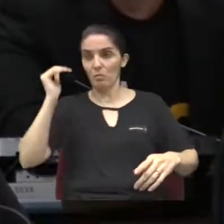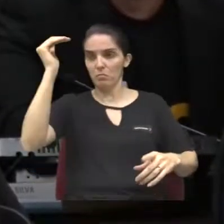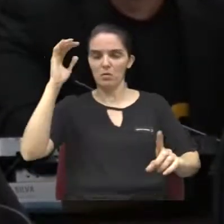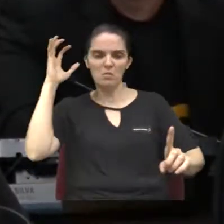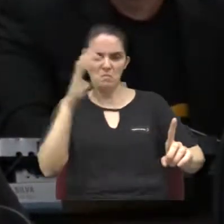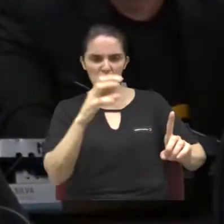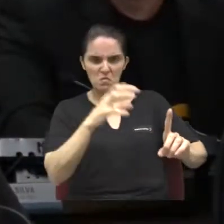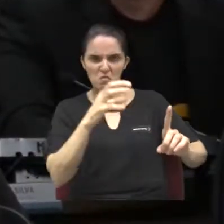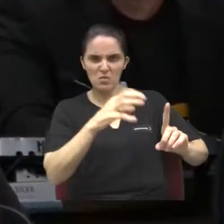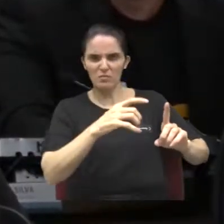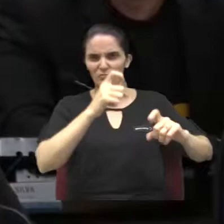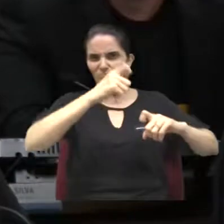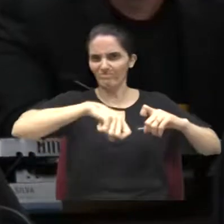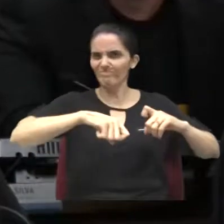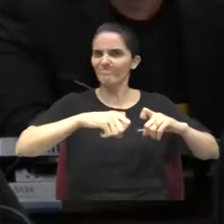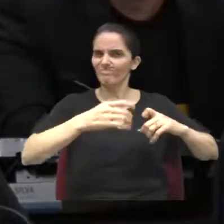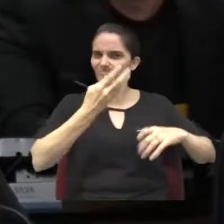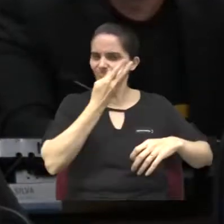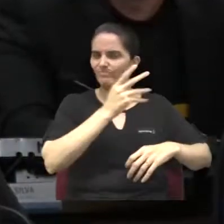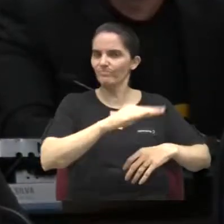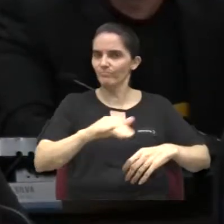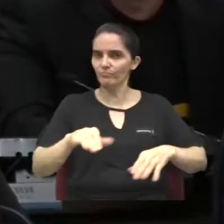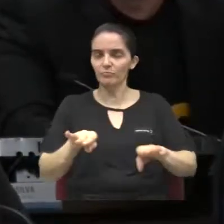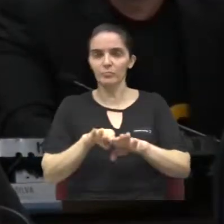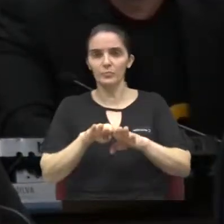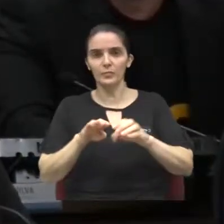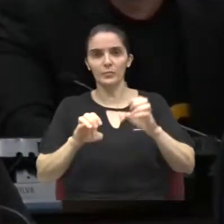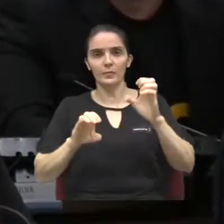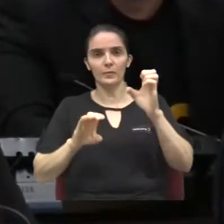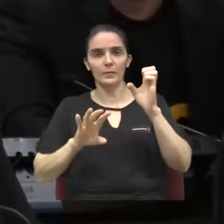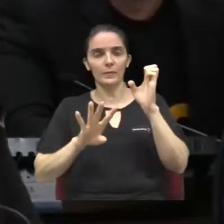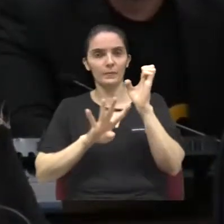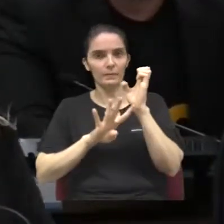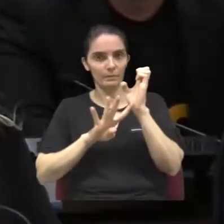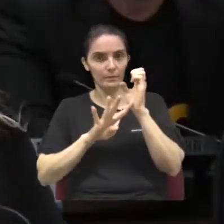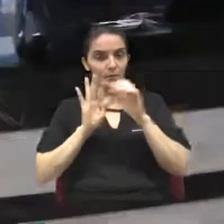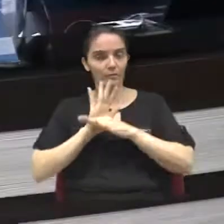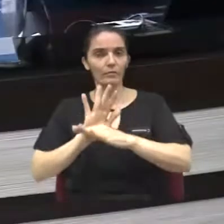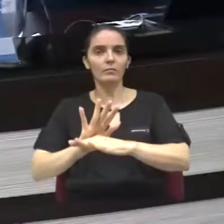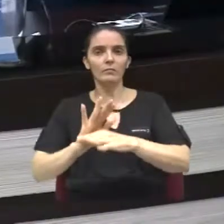que contribuíram e toda a Igreja do Evangelho Quadrangular. Parabéns.